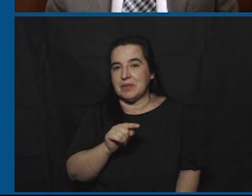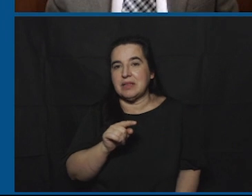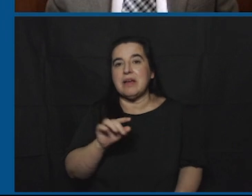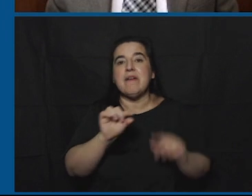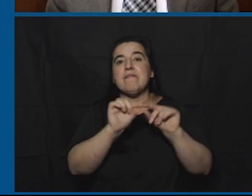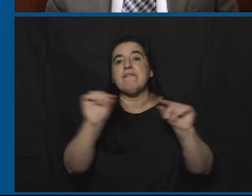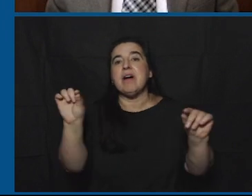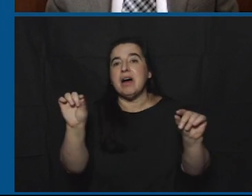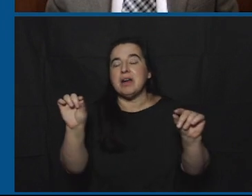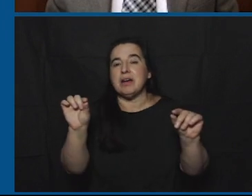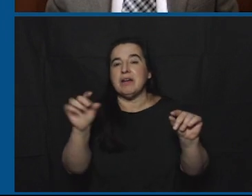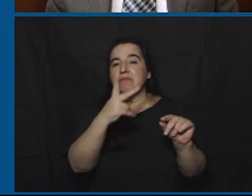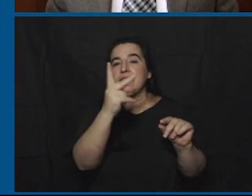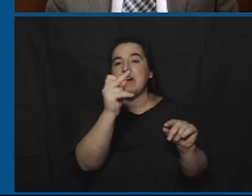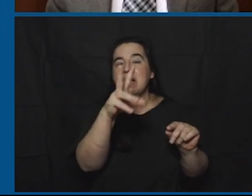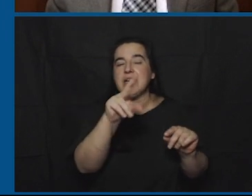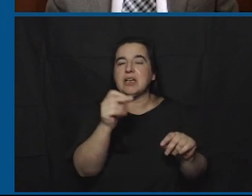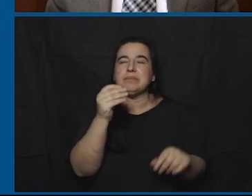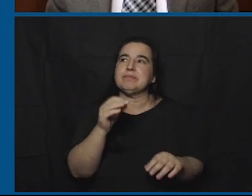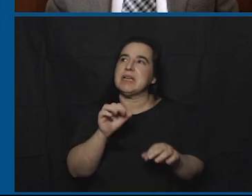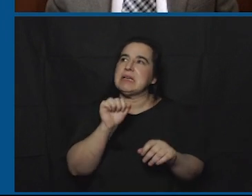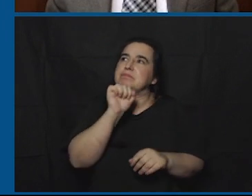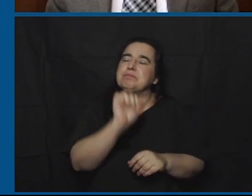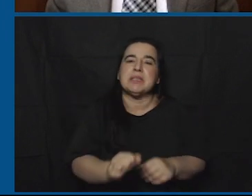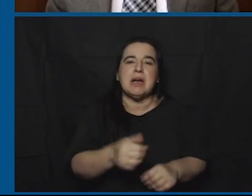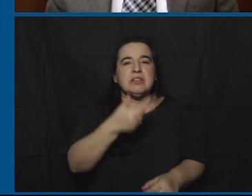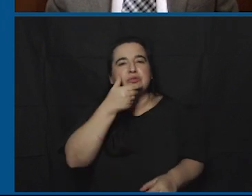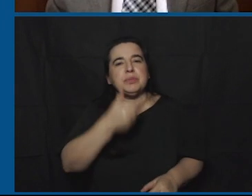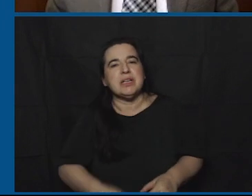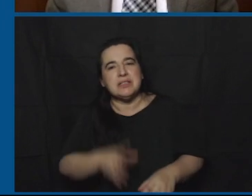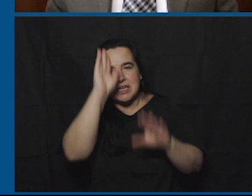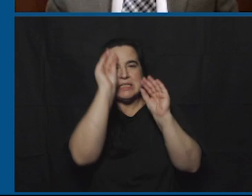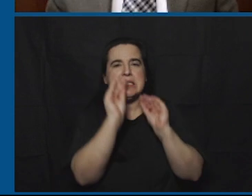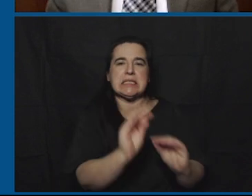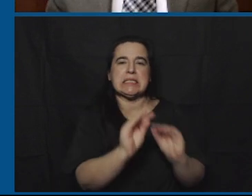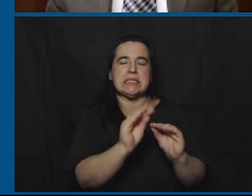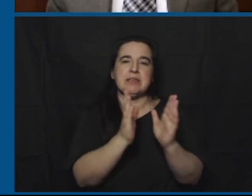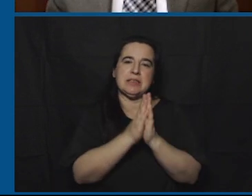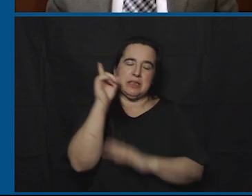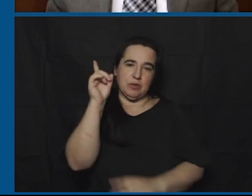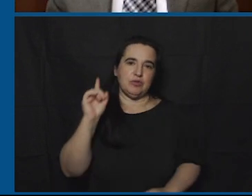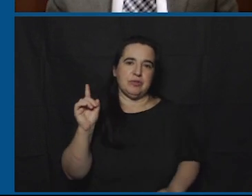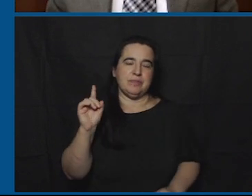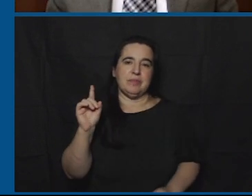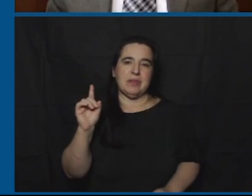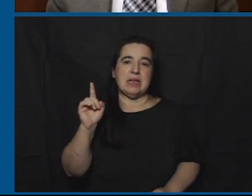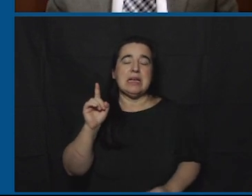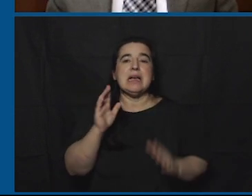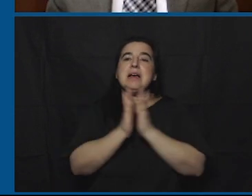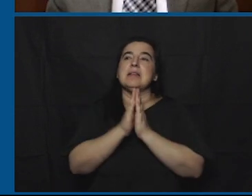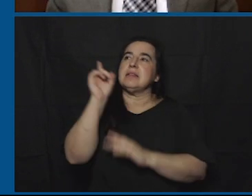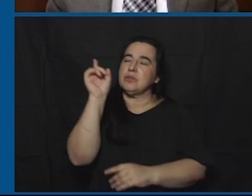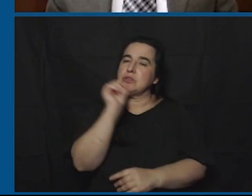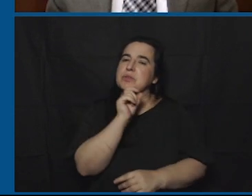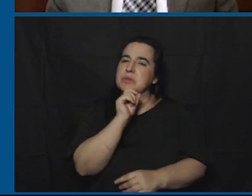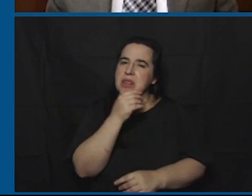também da vara, como uma experiência de pedagogia divina. Esta é uma pedagogia divina. Ele permite, sim,